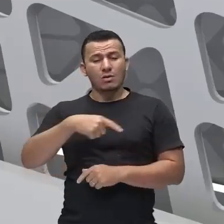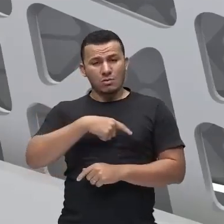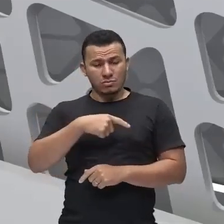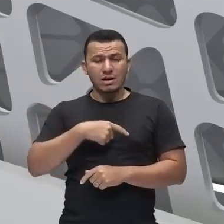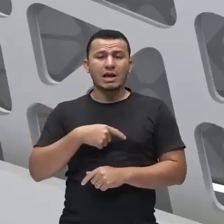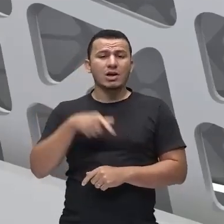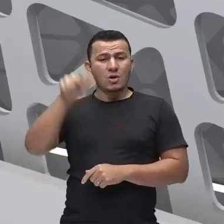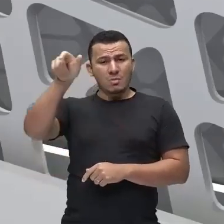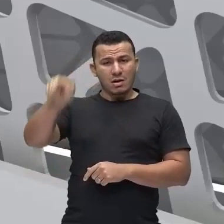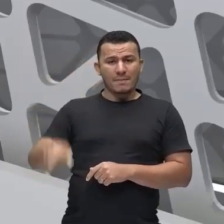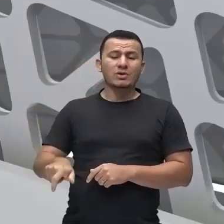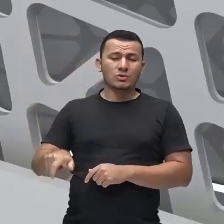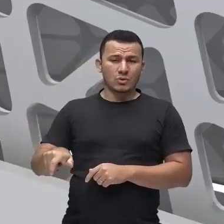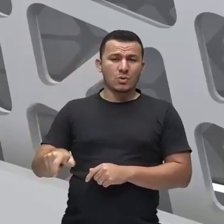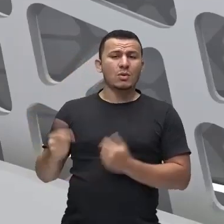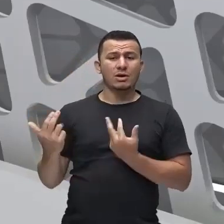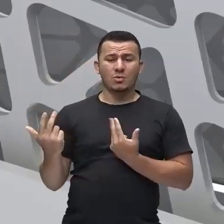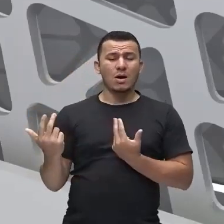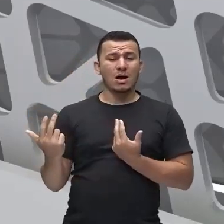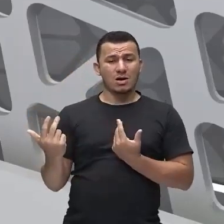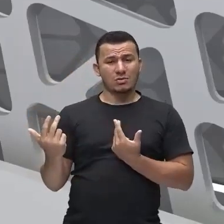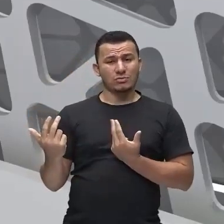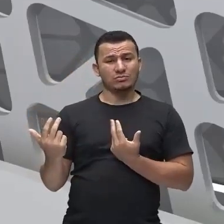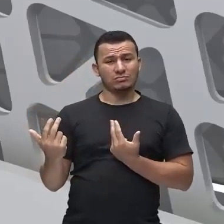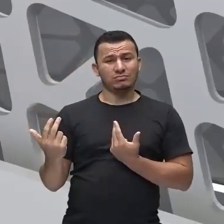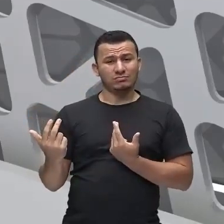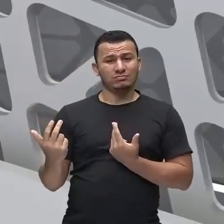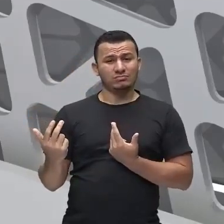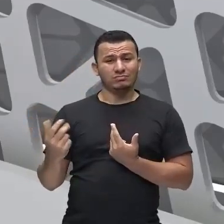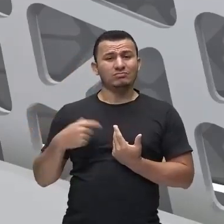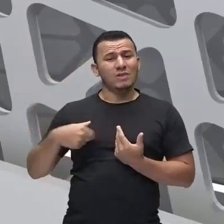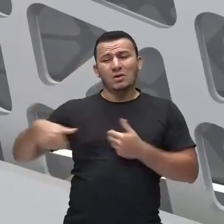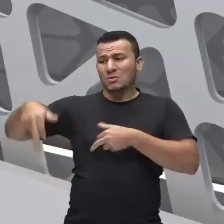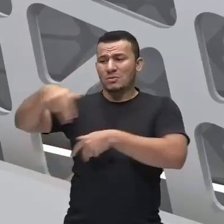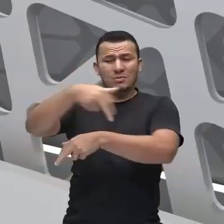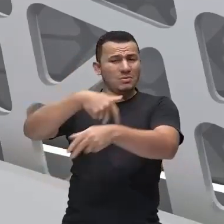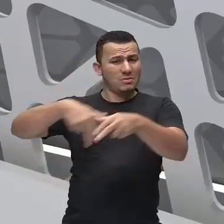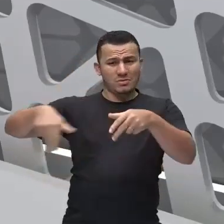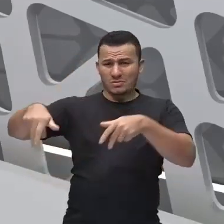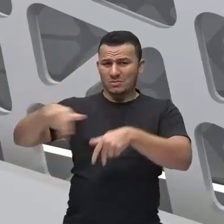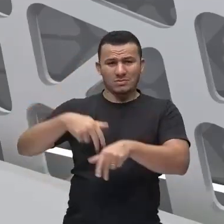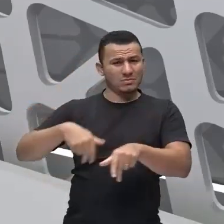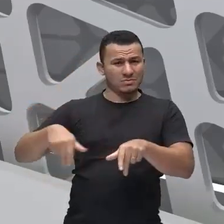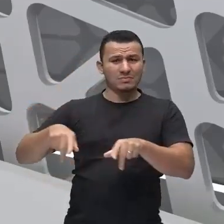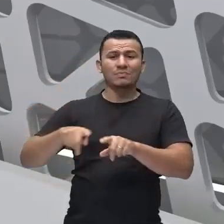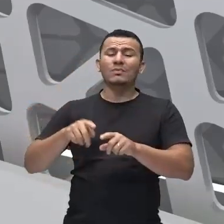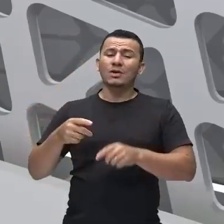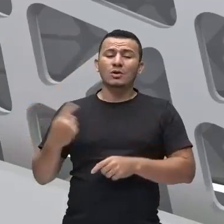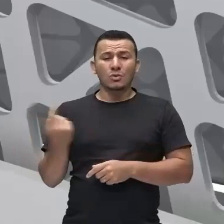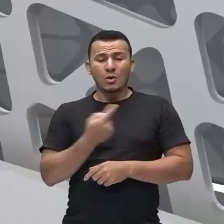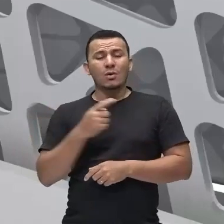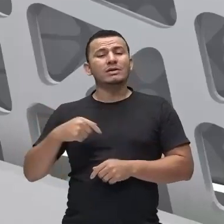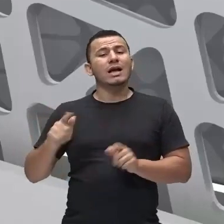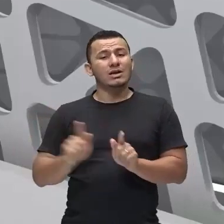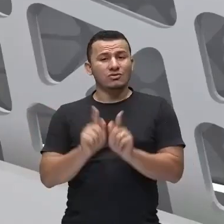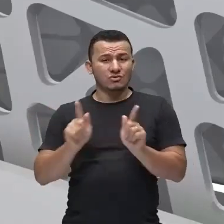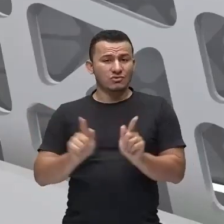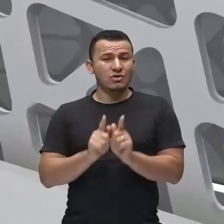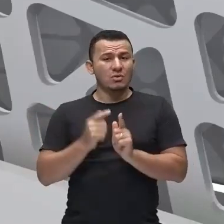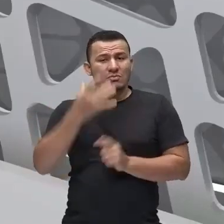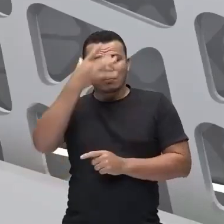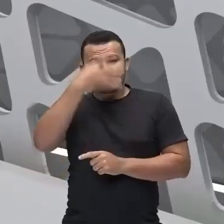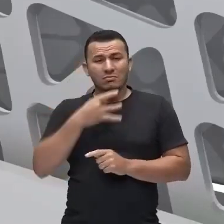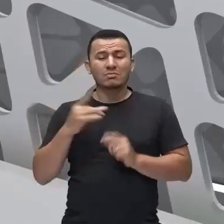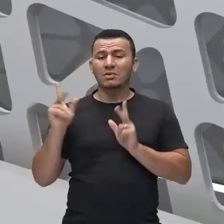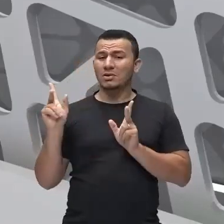pessoa aí geneticamente igual a mim, tá? Andando por aí. E nós somos gêmeas